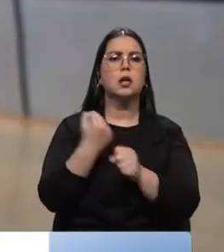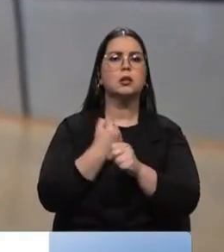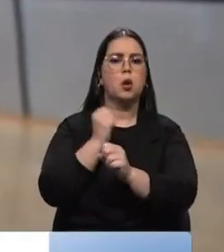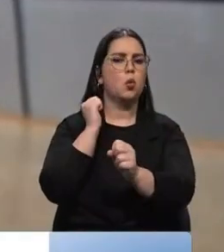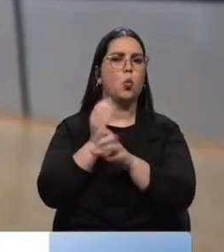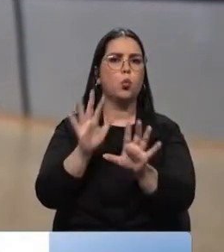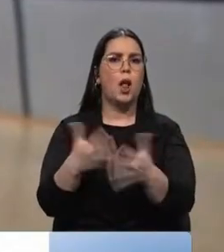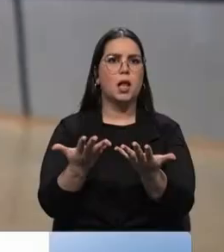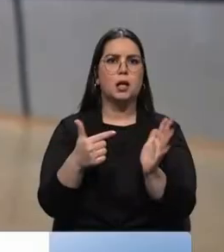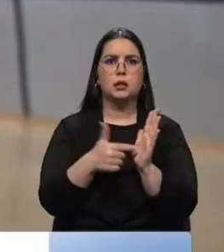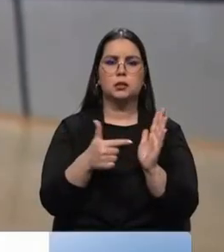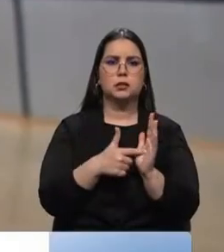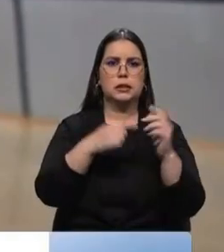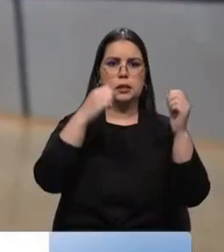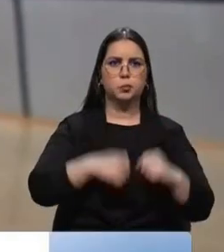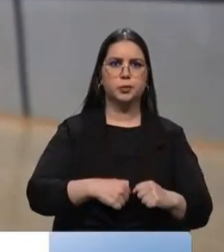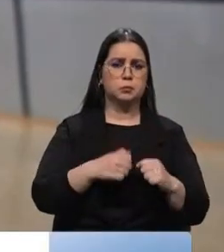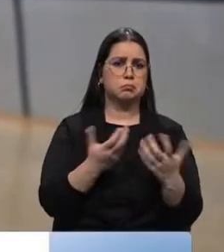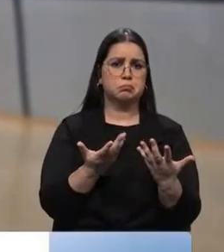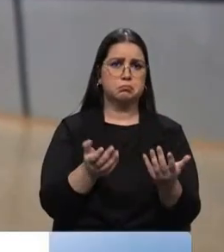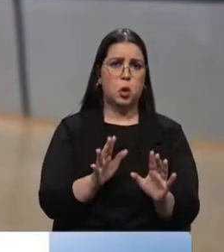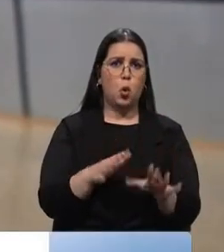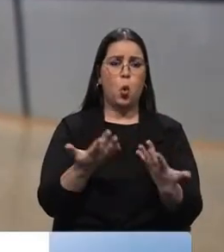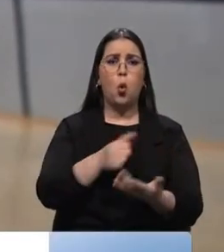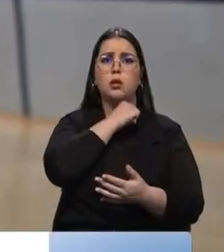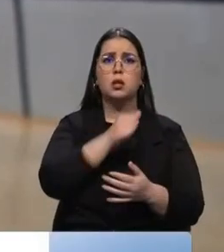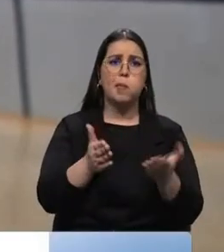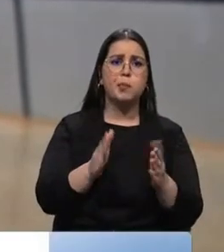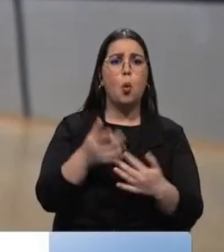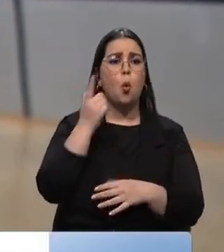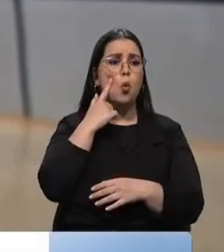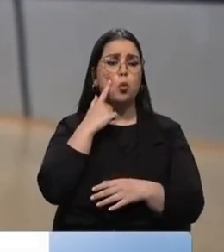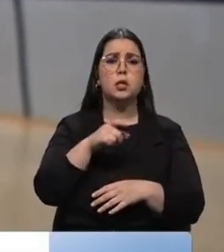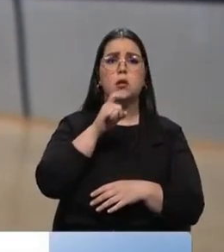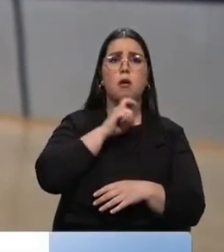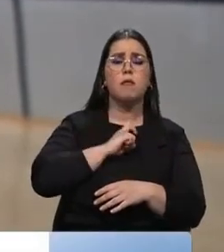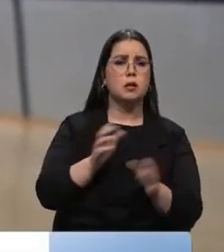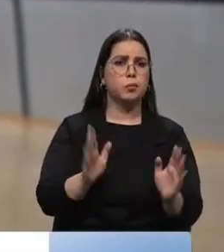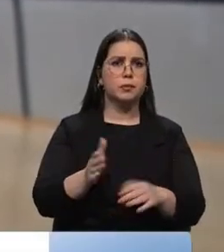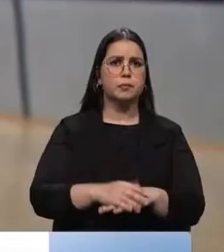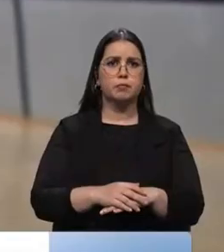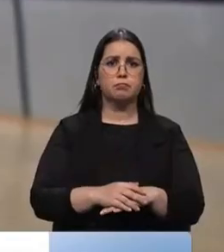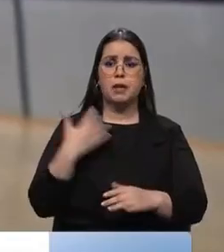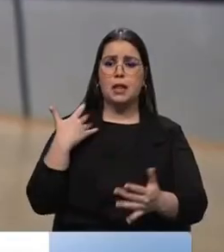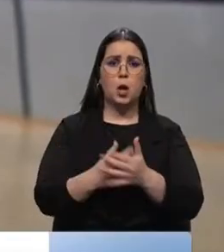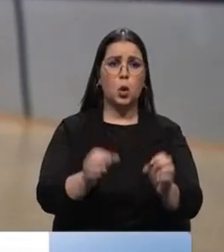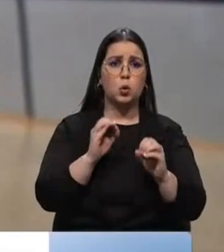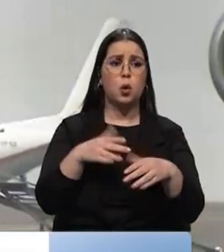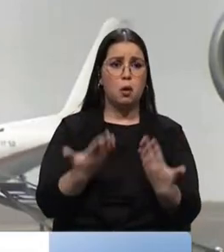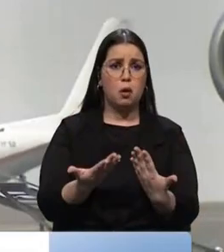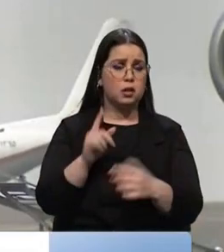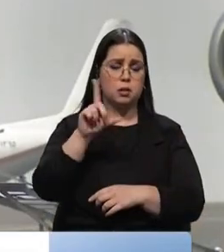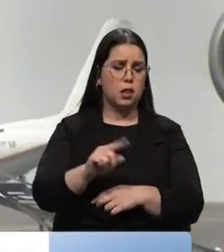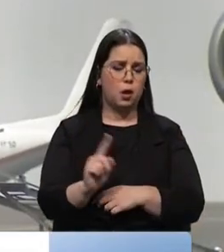essa não está dentro do quadro, não tem que ser nem autorizada, nem conhecida, nem comunicada por Portugal. Nunca foi e não era agora que ia